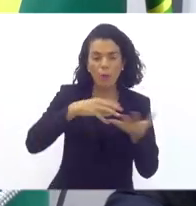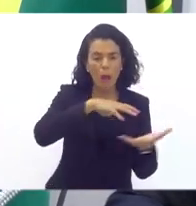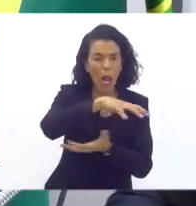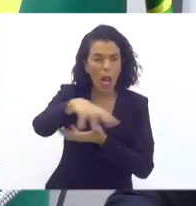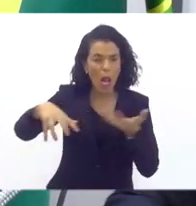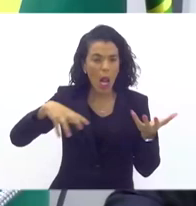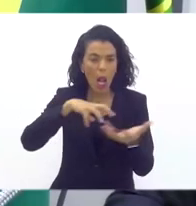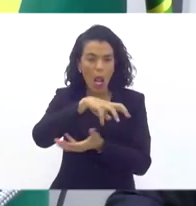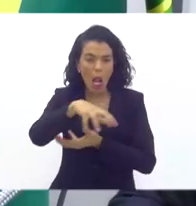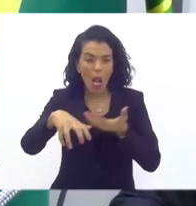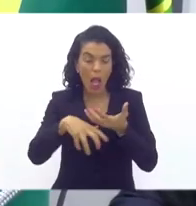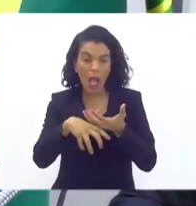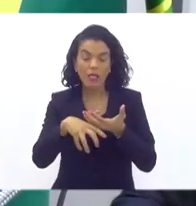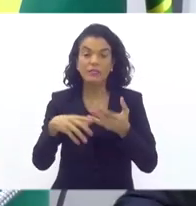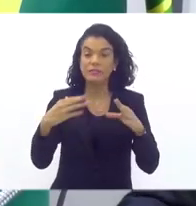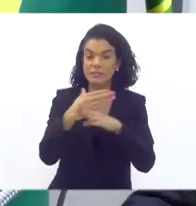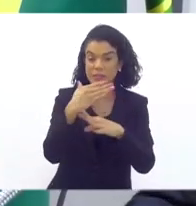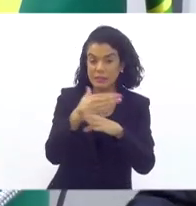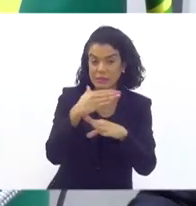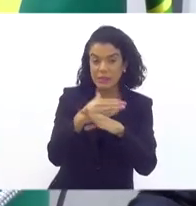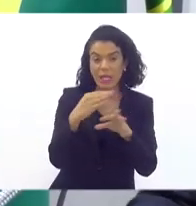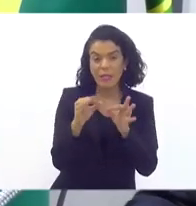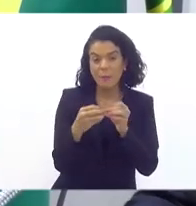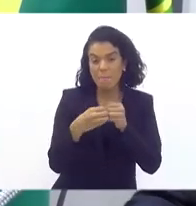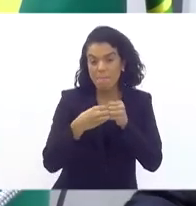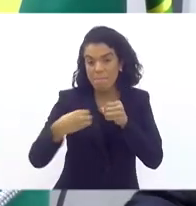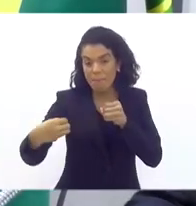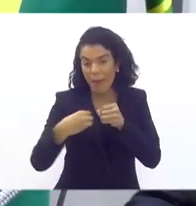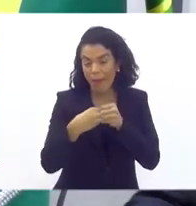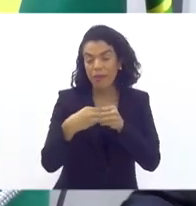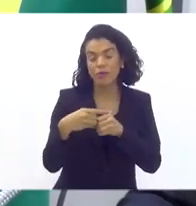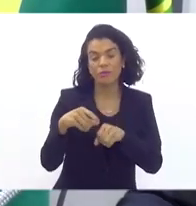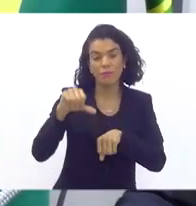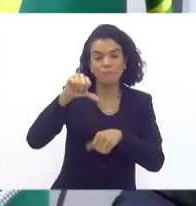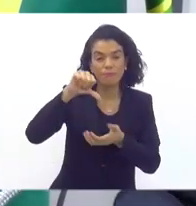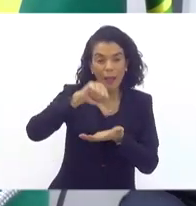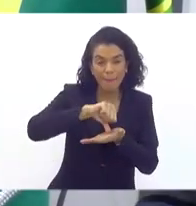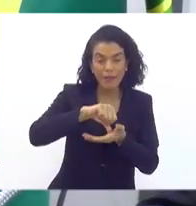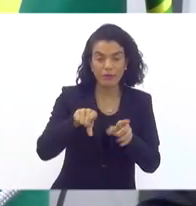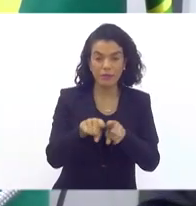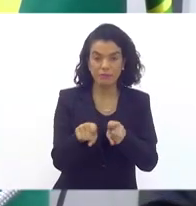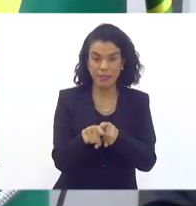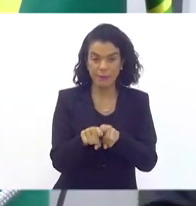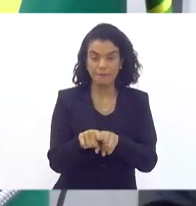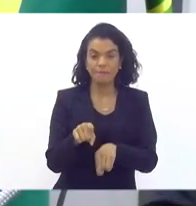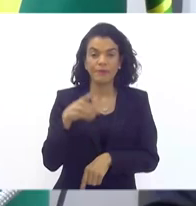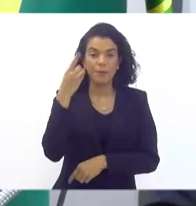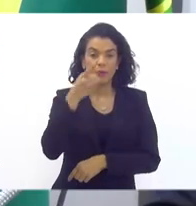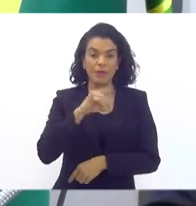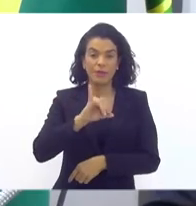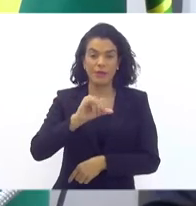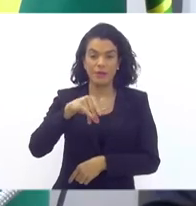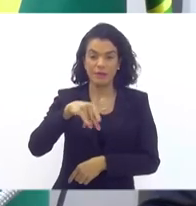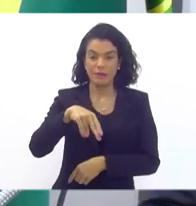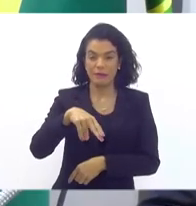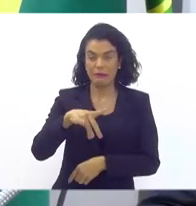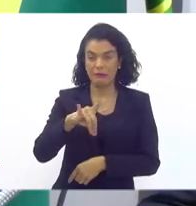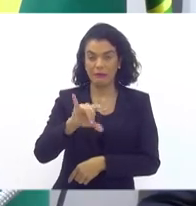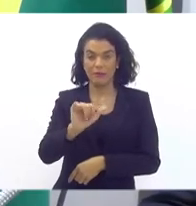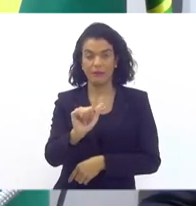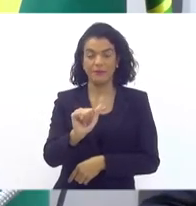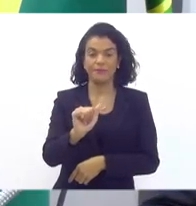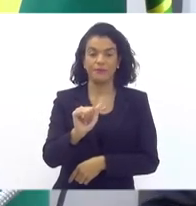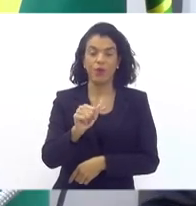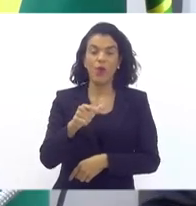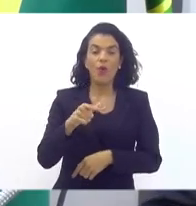mas em outra cidade da região metropolitana também deputada índia armellar mandato é efetivo o mandato